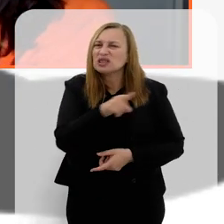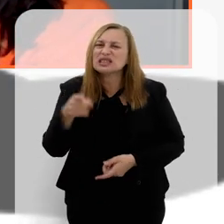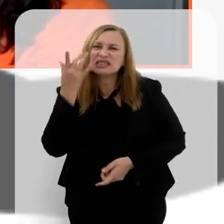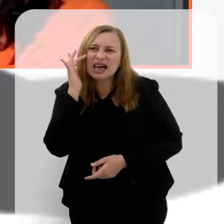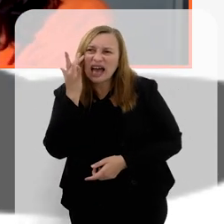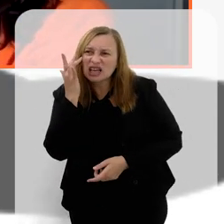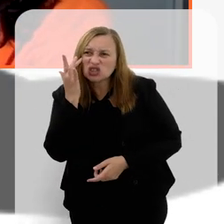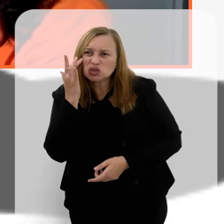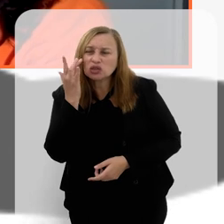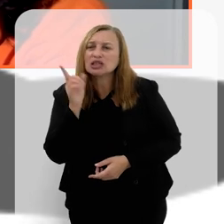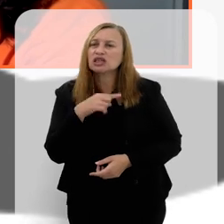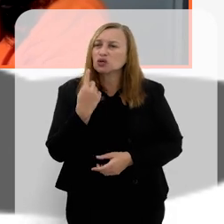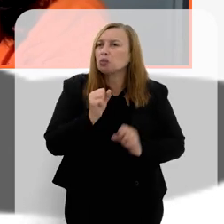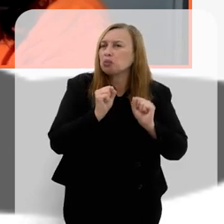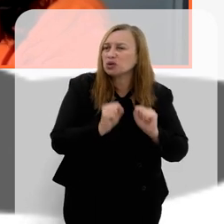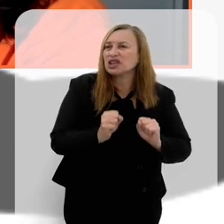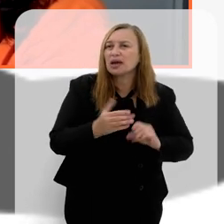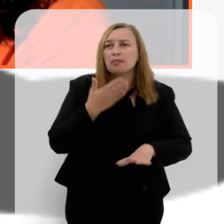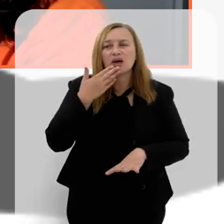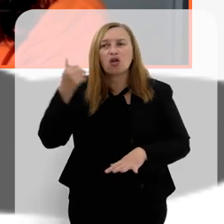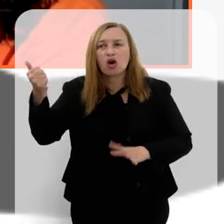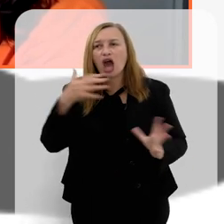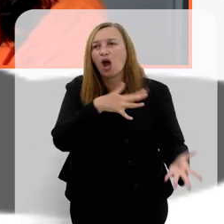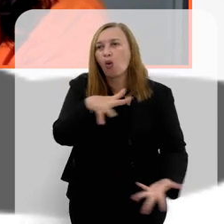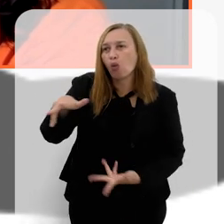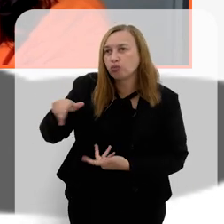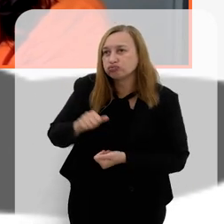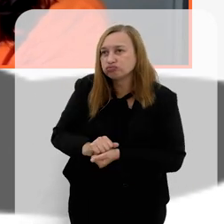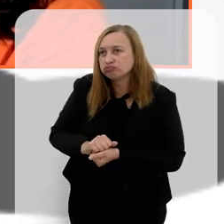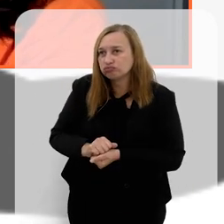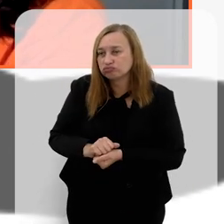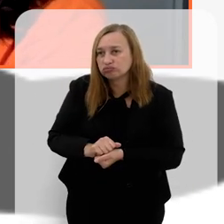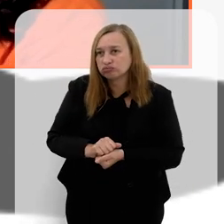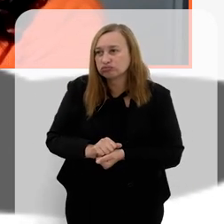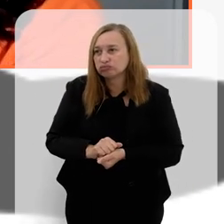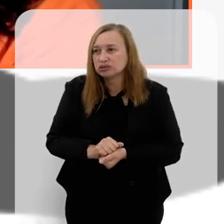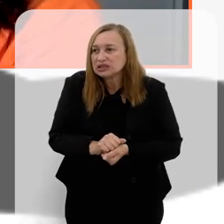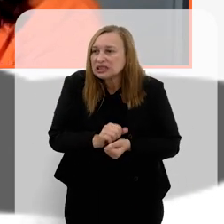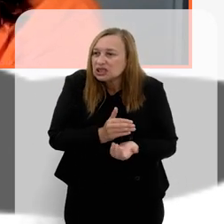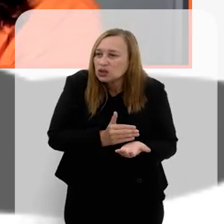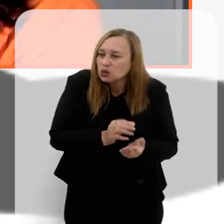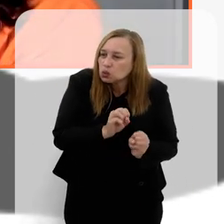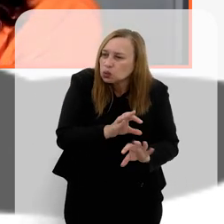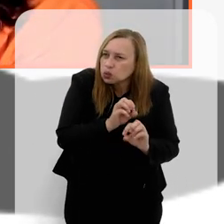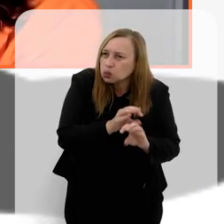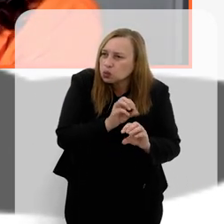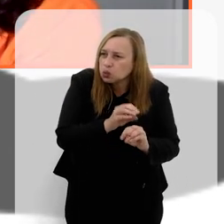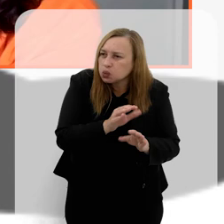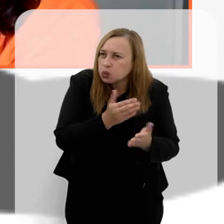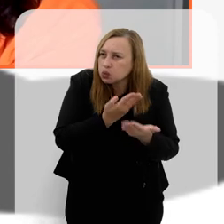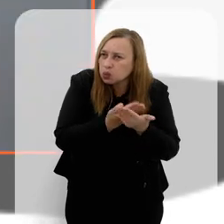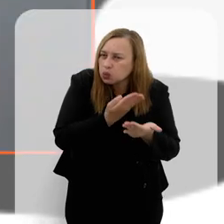assim: vocês acham que a gente poderia melhorar o mundo passando pela educação?